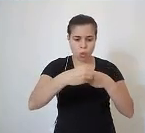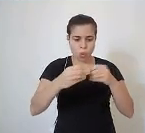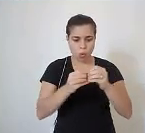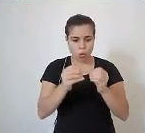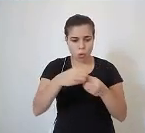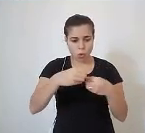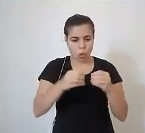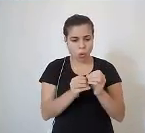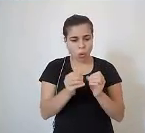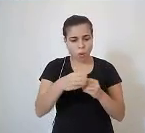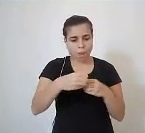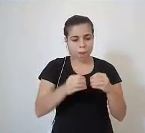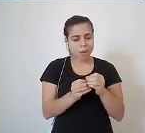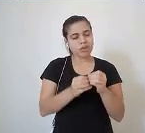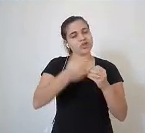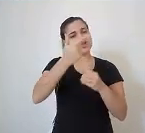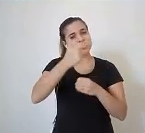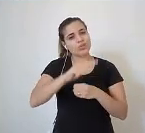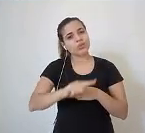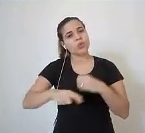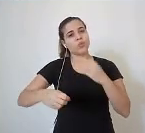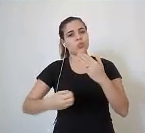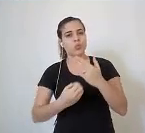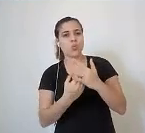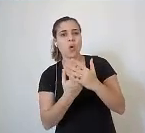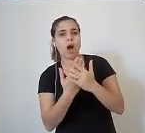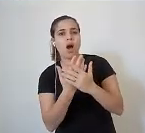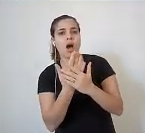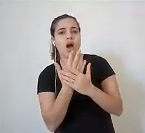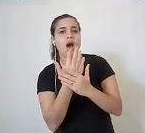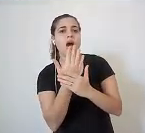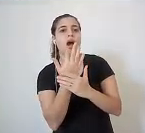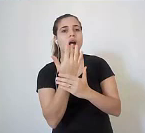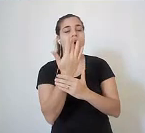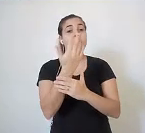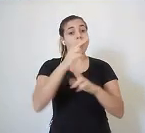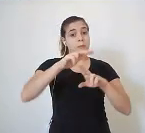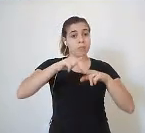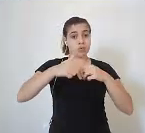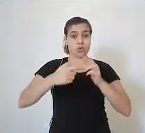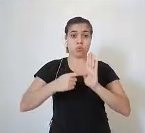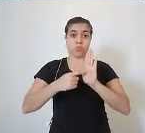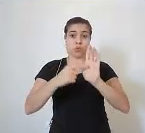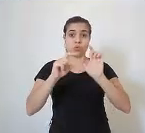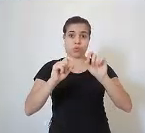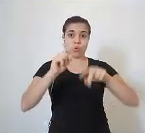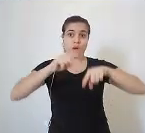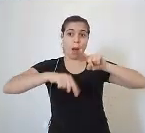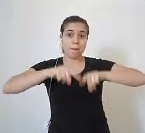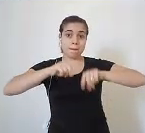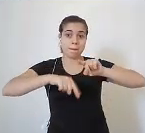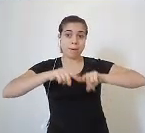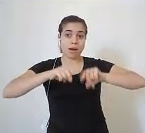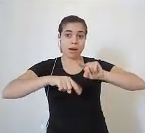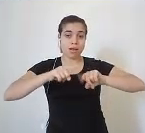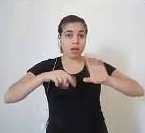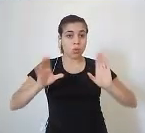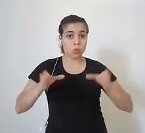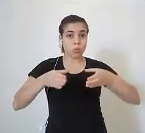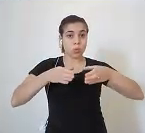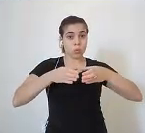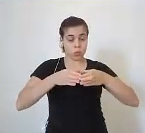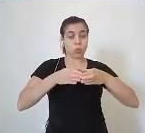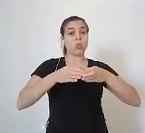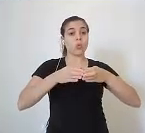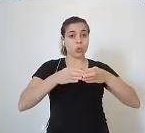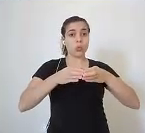retorno desses átomos, dessas moléculas, para os produtores. Por isso que o ecossistema, quando a gente está falando de